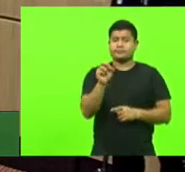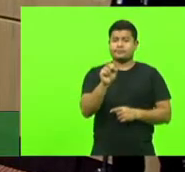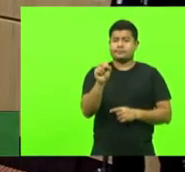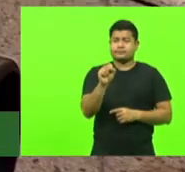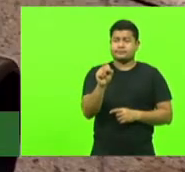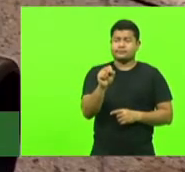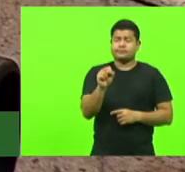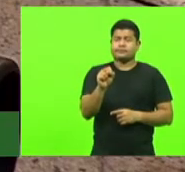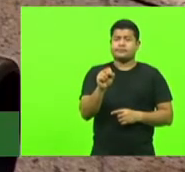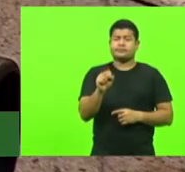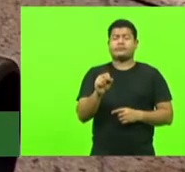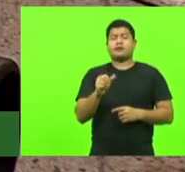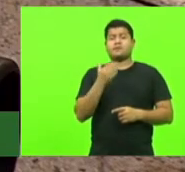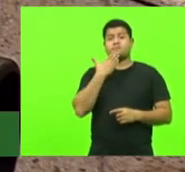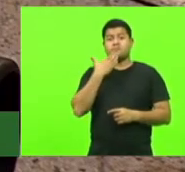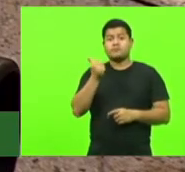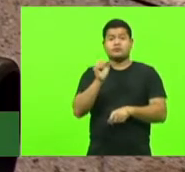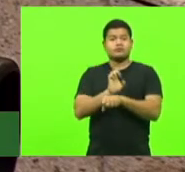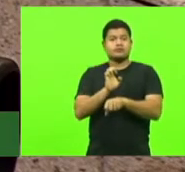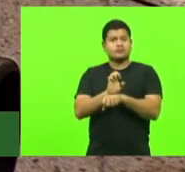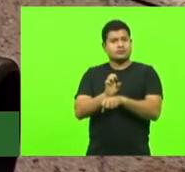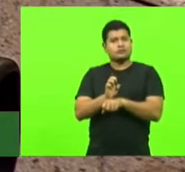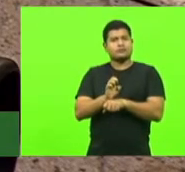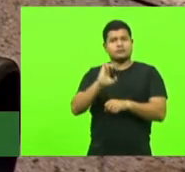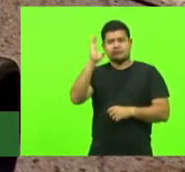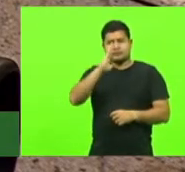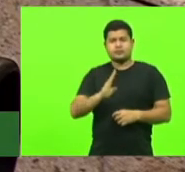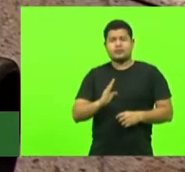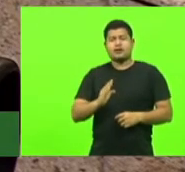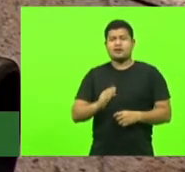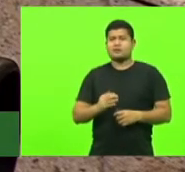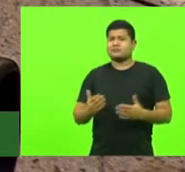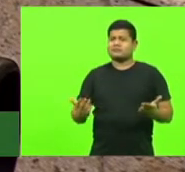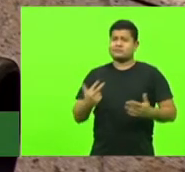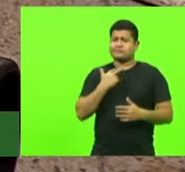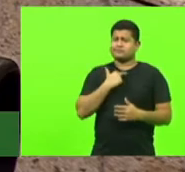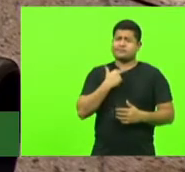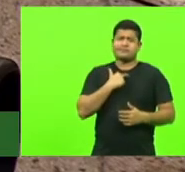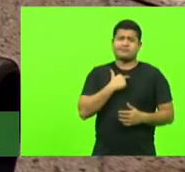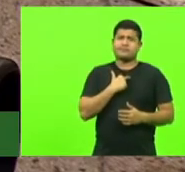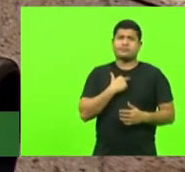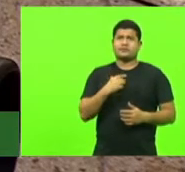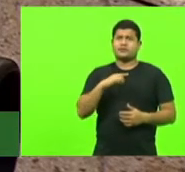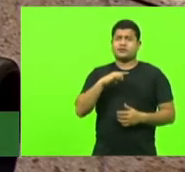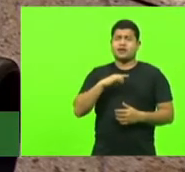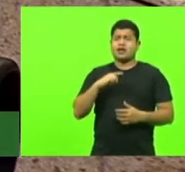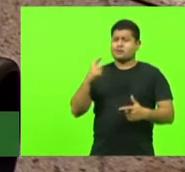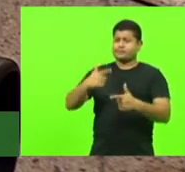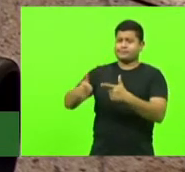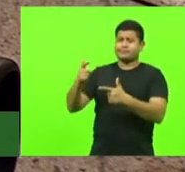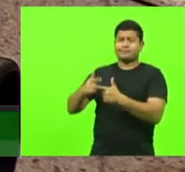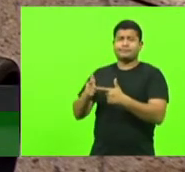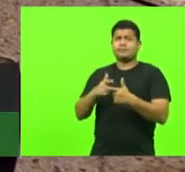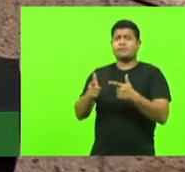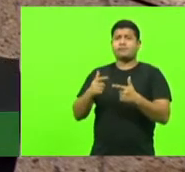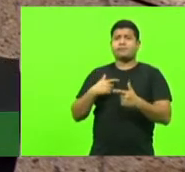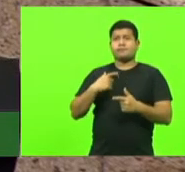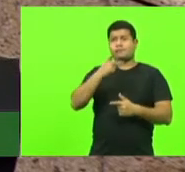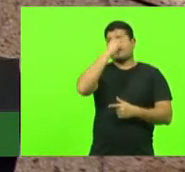melhor estado do Brasil. É inacreditável a gente ter essas situações das pessoas